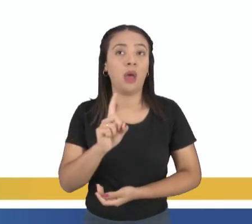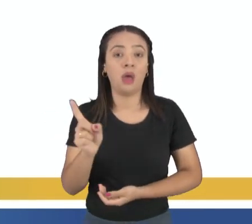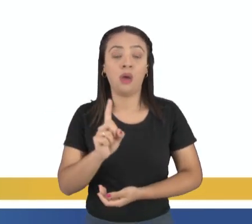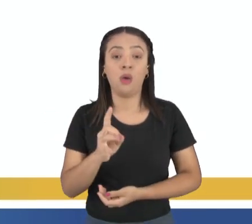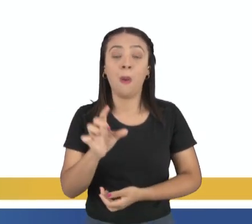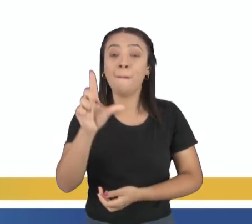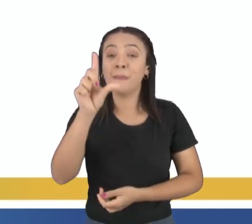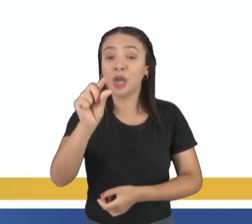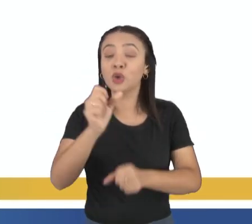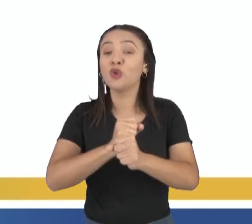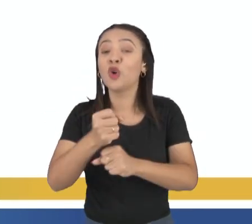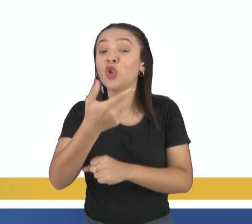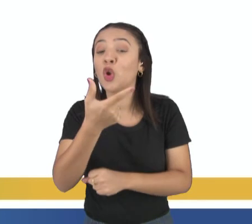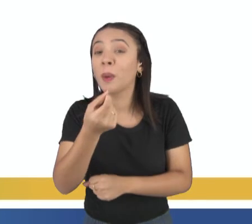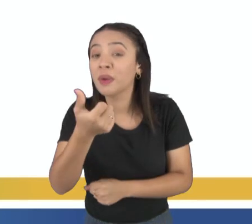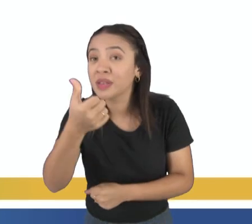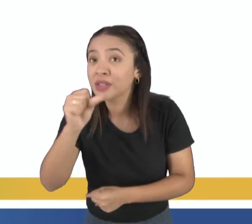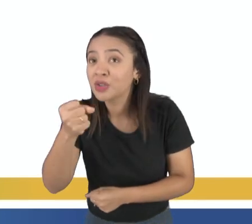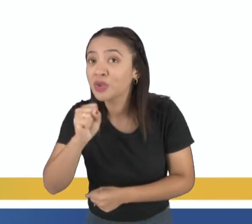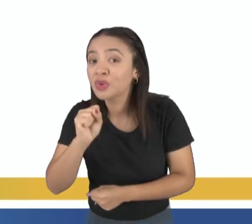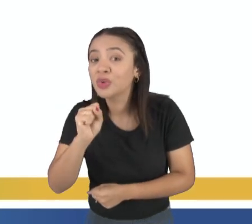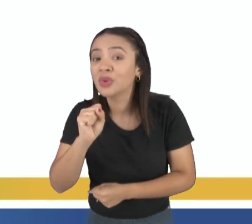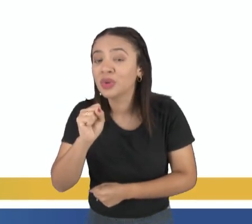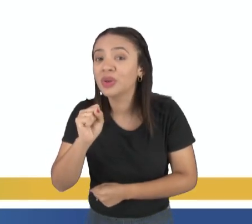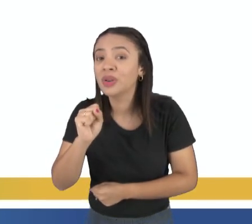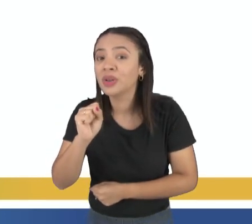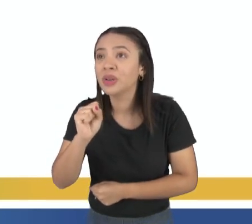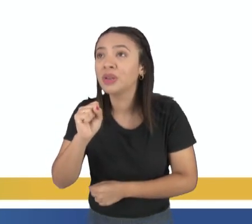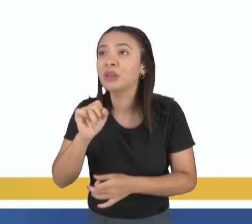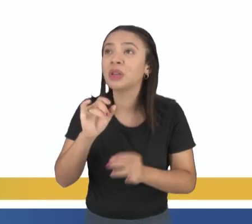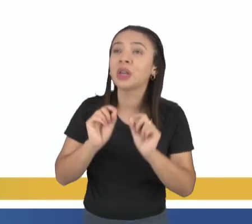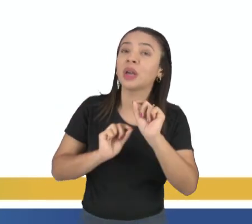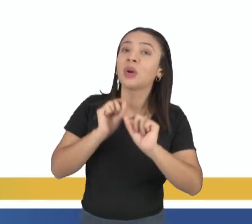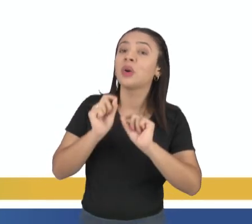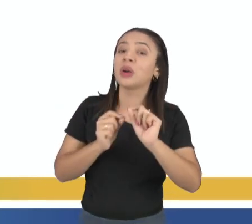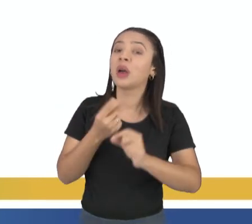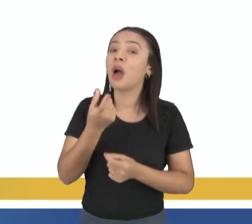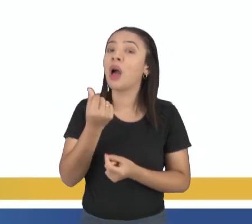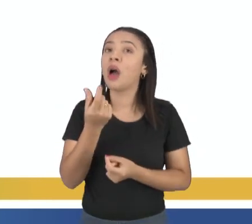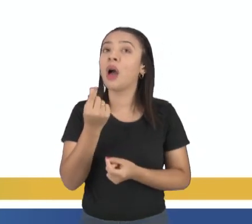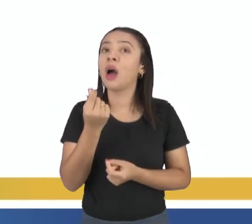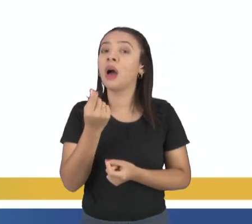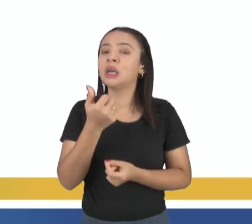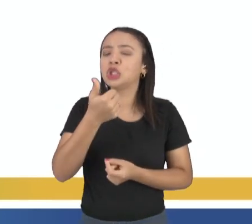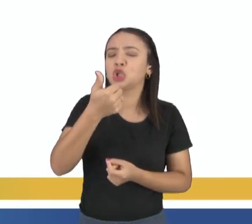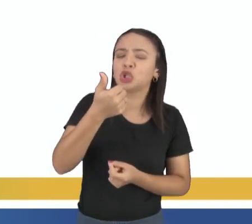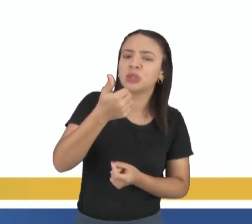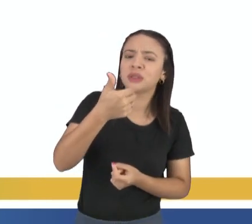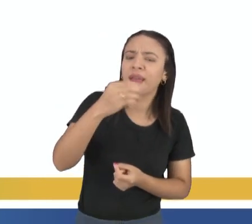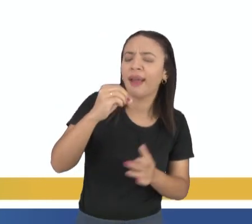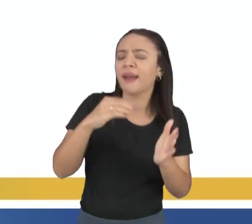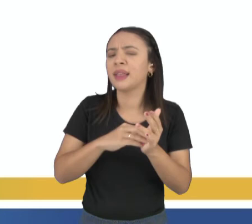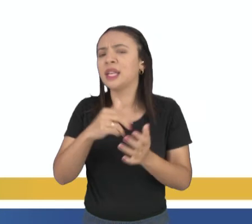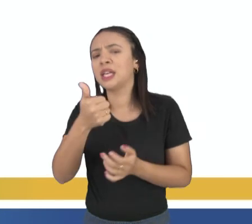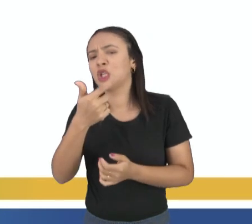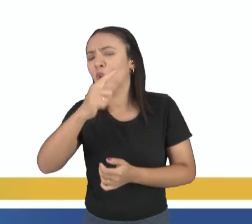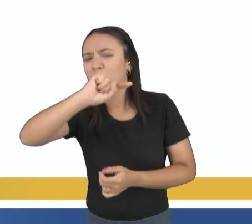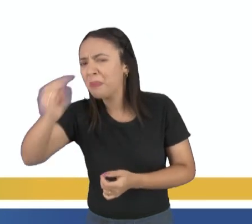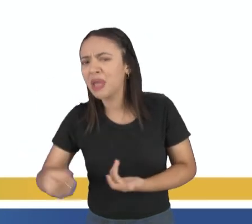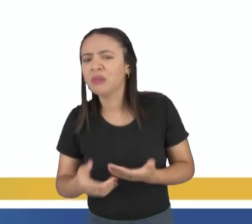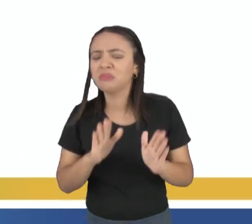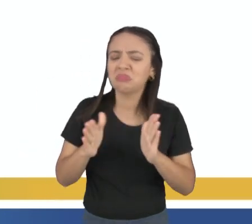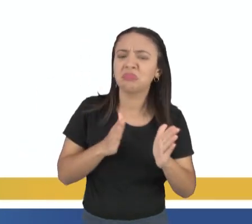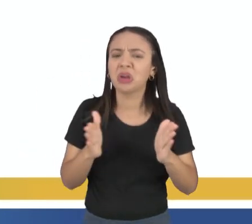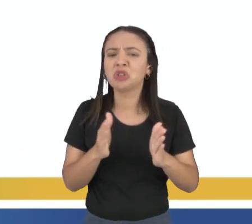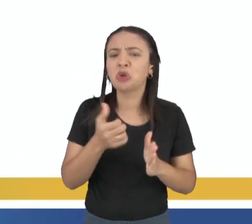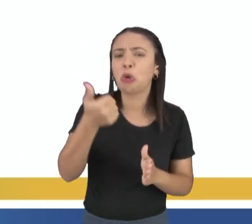Em 2018, com faturamento, né, entre ali 10 mil e 12 mil, mais ou menos 11 mil